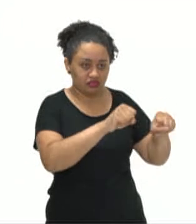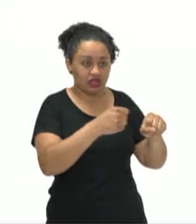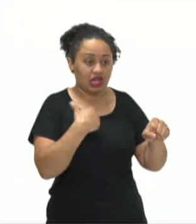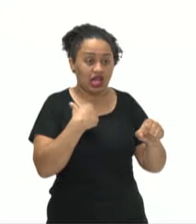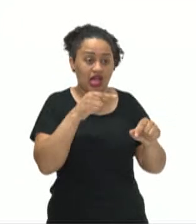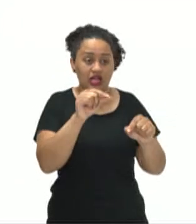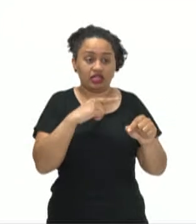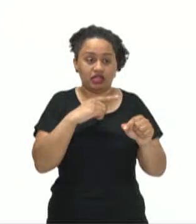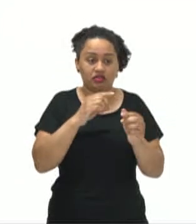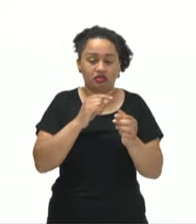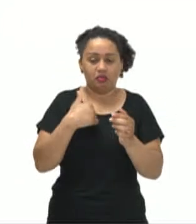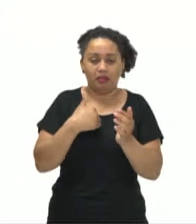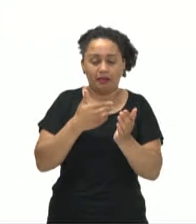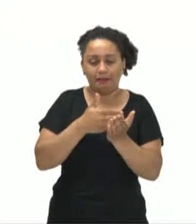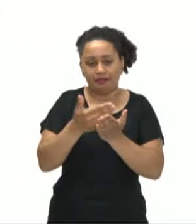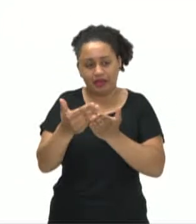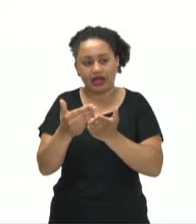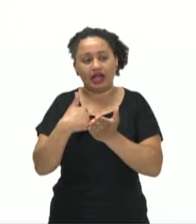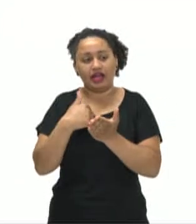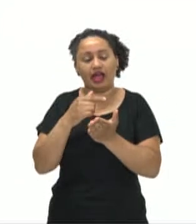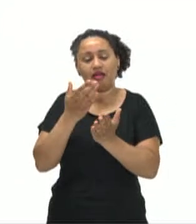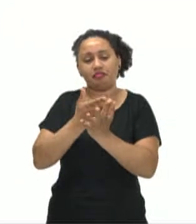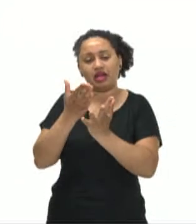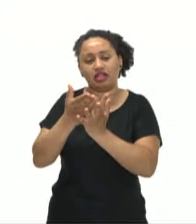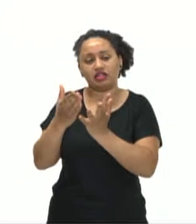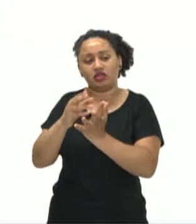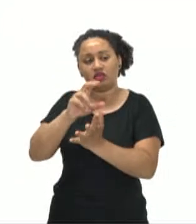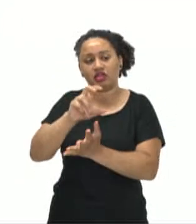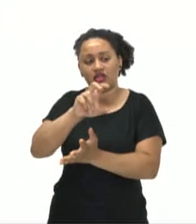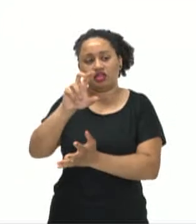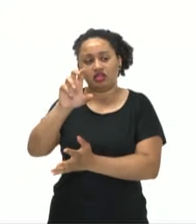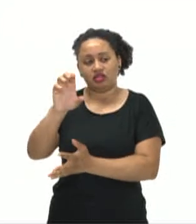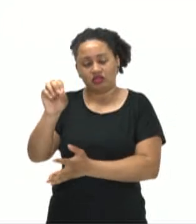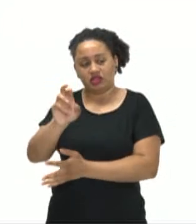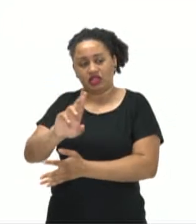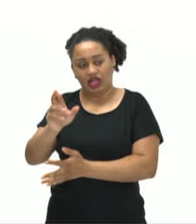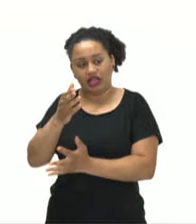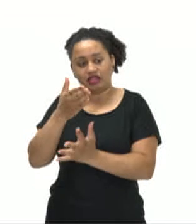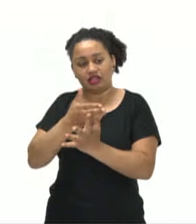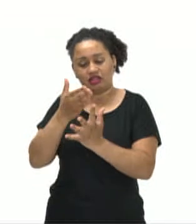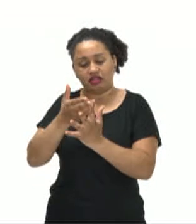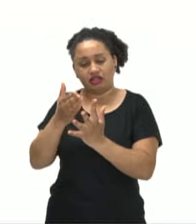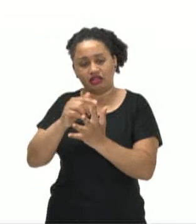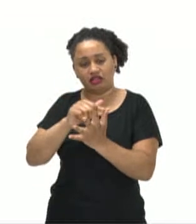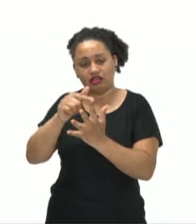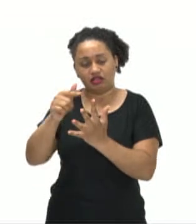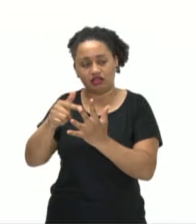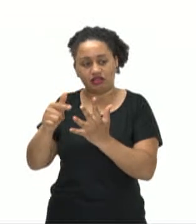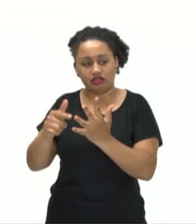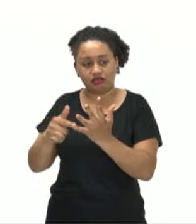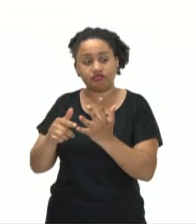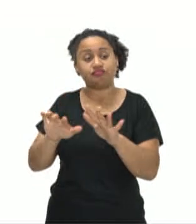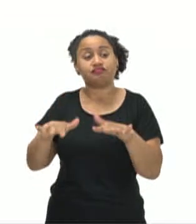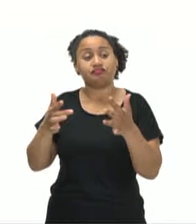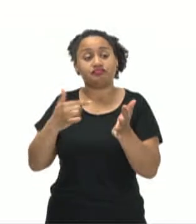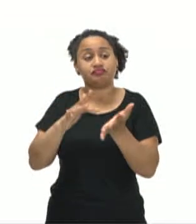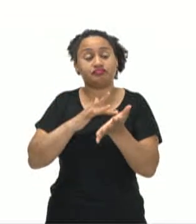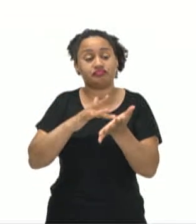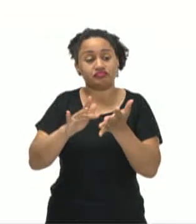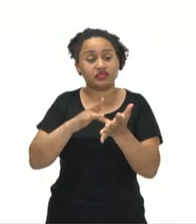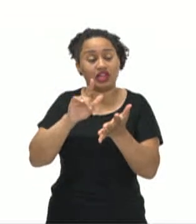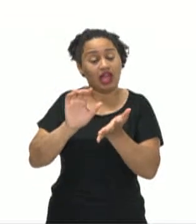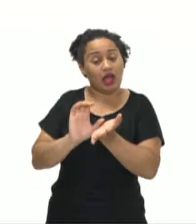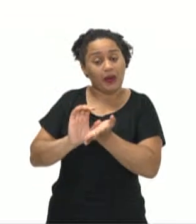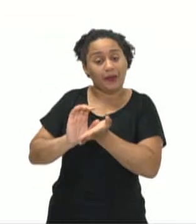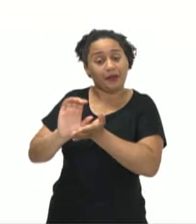e parcelou o restante de R$550 em 5 vezes. Nesse caso, o tablet será